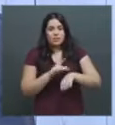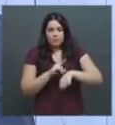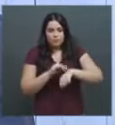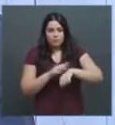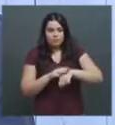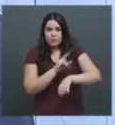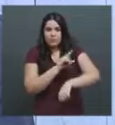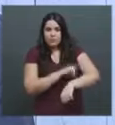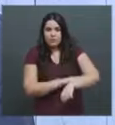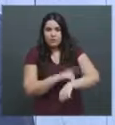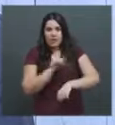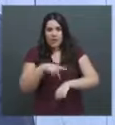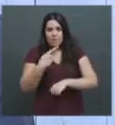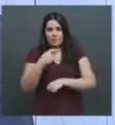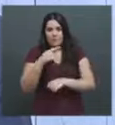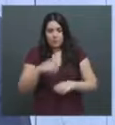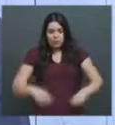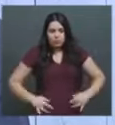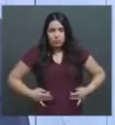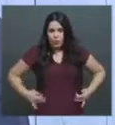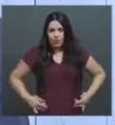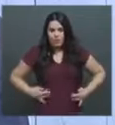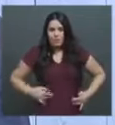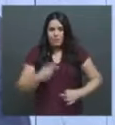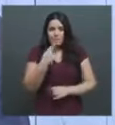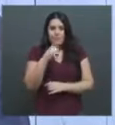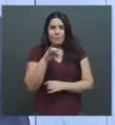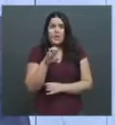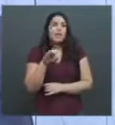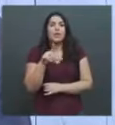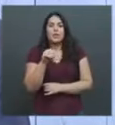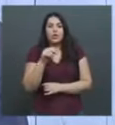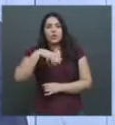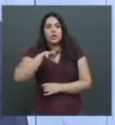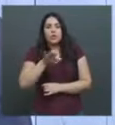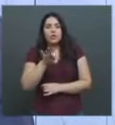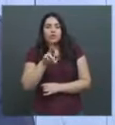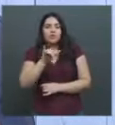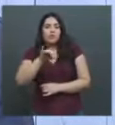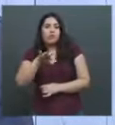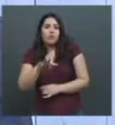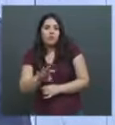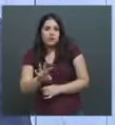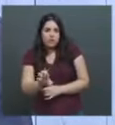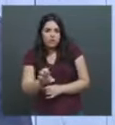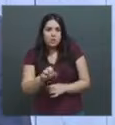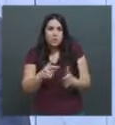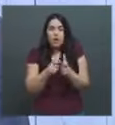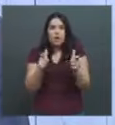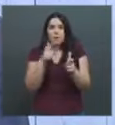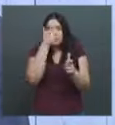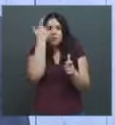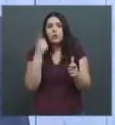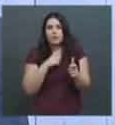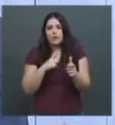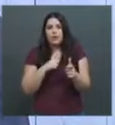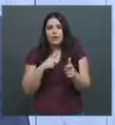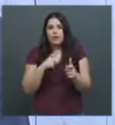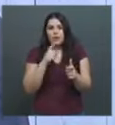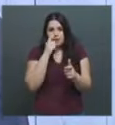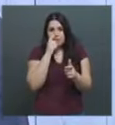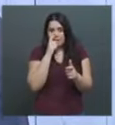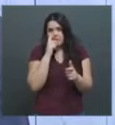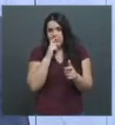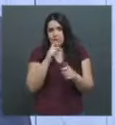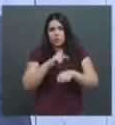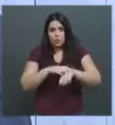uma pielonefrite, né? Aí um grau de, às vezes, de internação, a maioria dos casos que tem pielonefrite, porque acometeu o rim, a infecção subiu para o